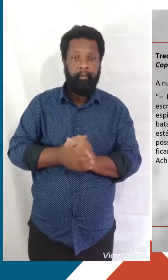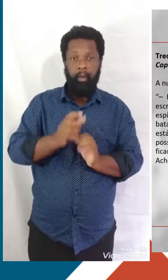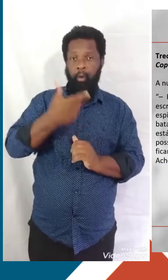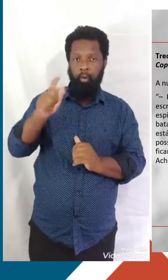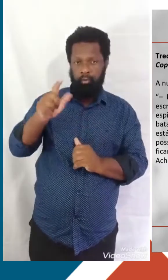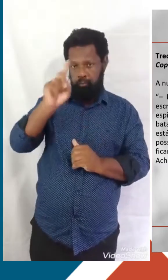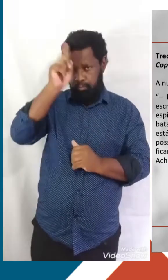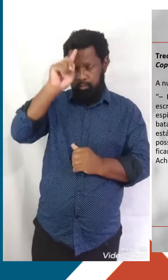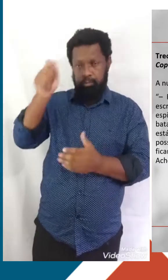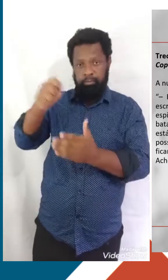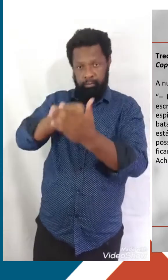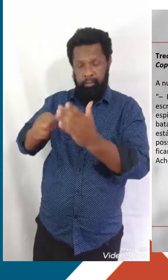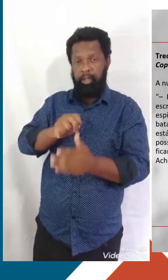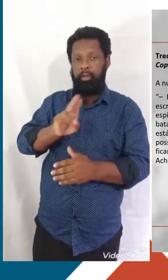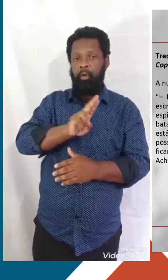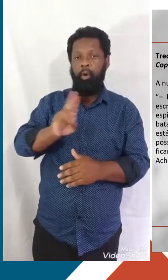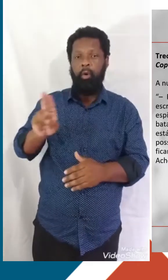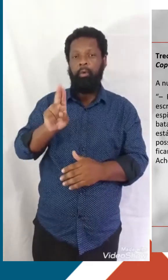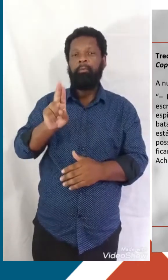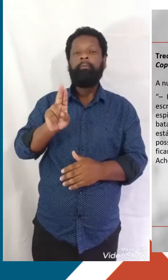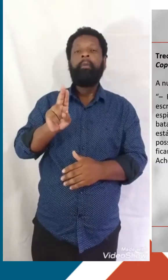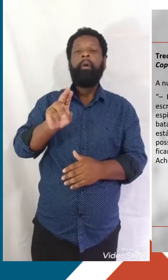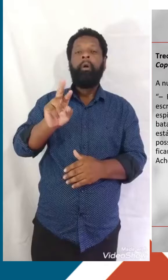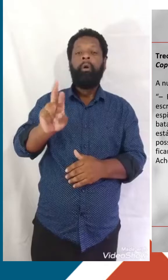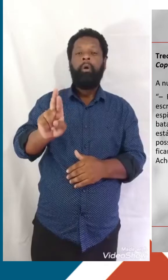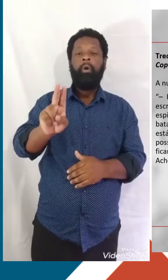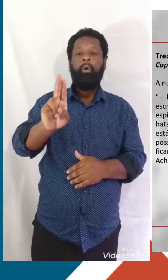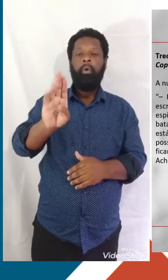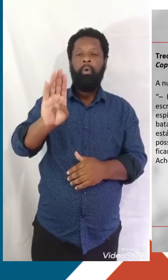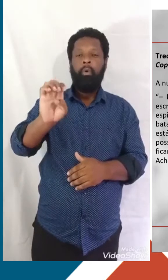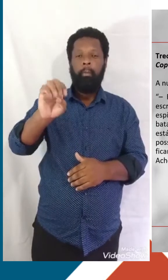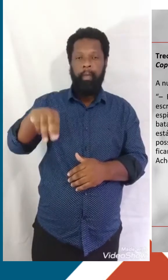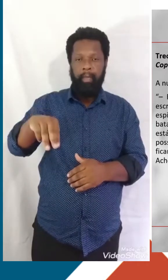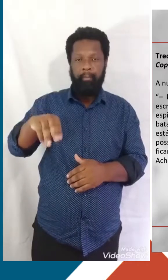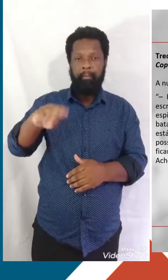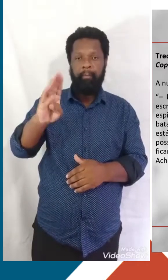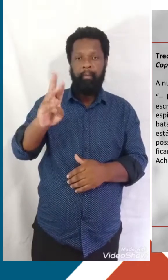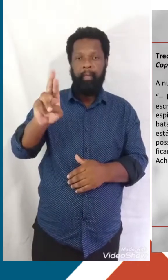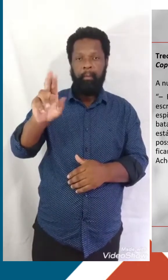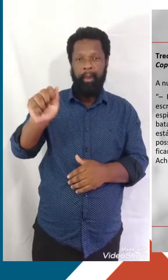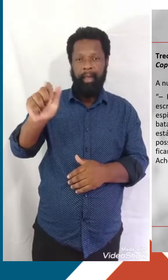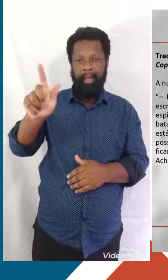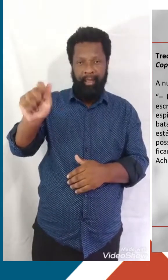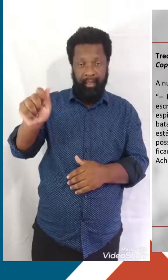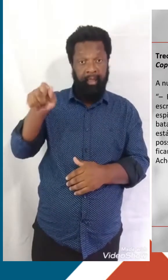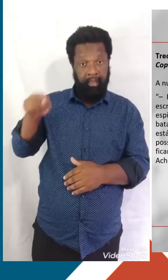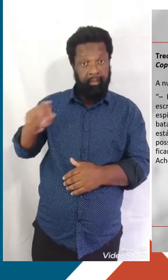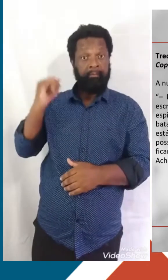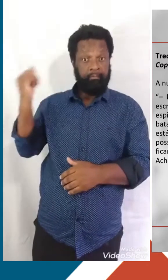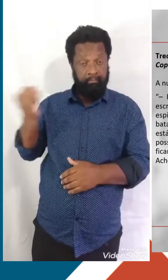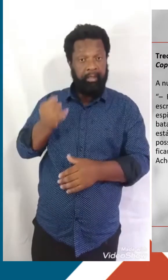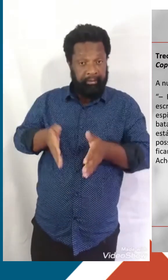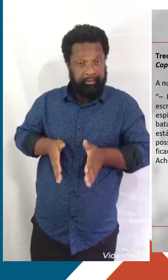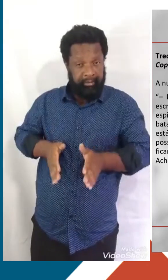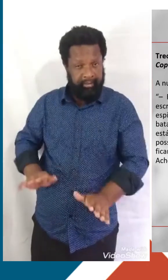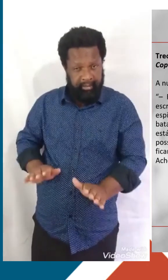Outro autor importante, que foi Rubem Braga, grande cronista no século XX, nasce em